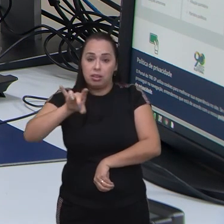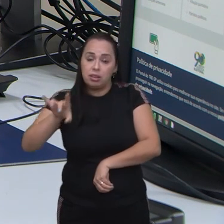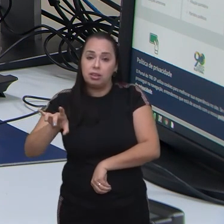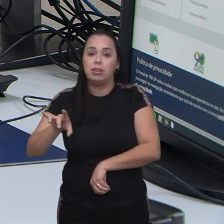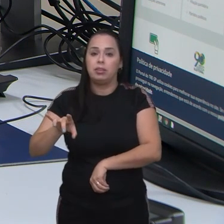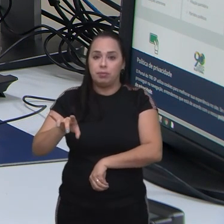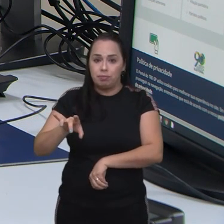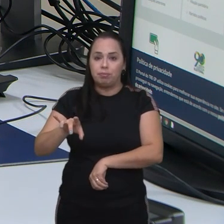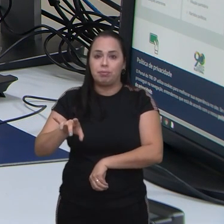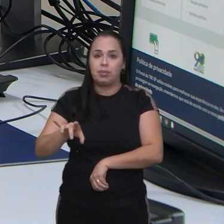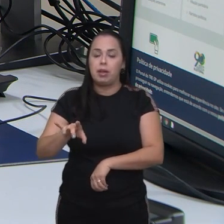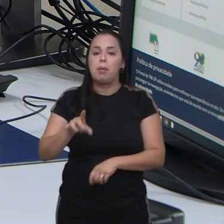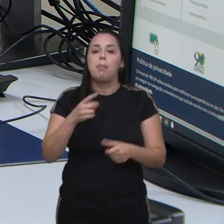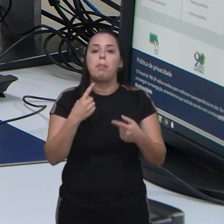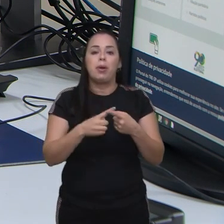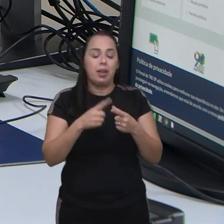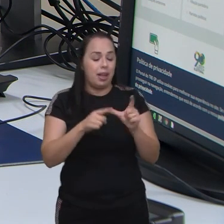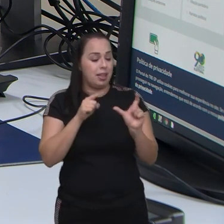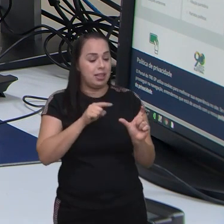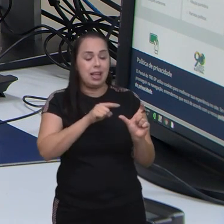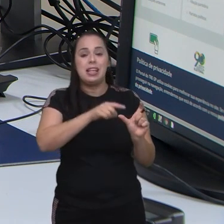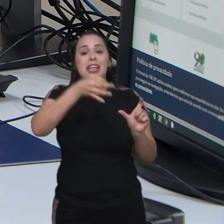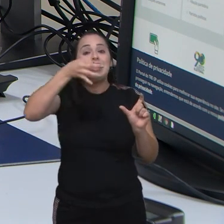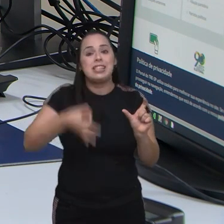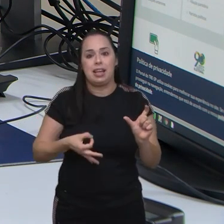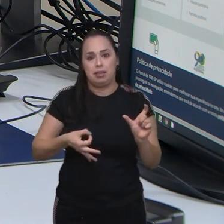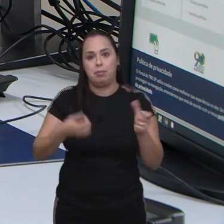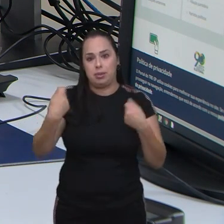das cidadãs, por conta de não estar quite com a